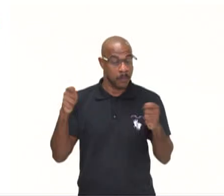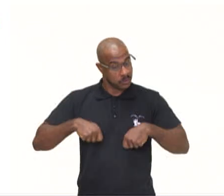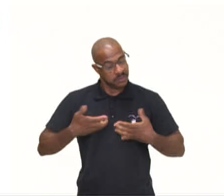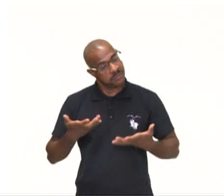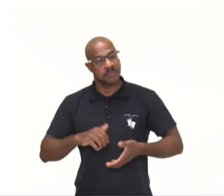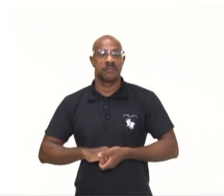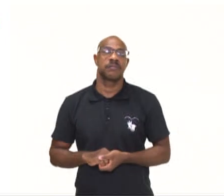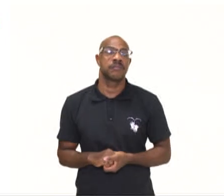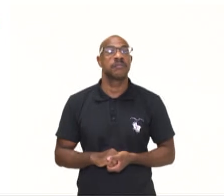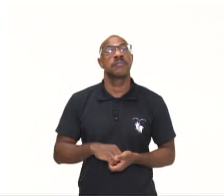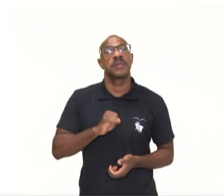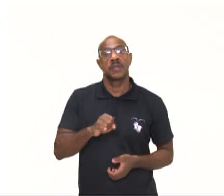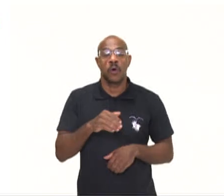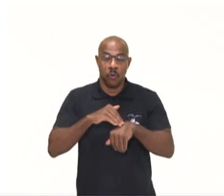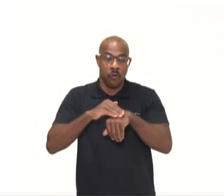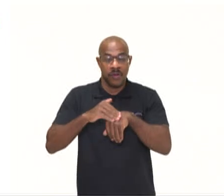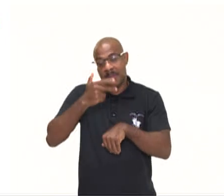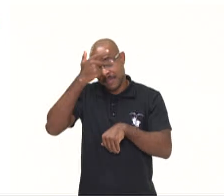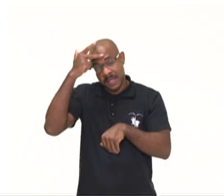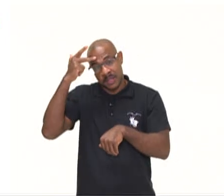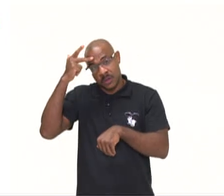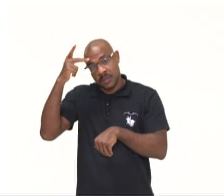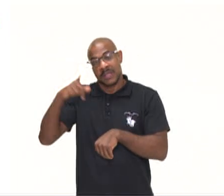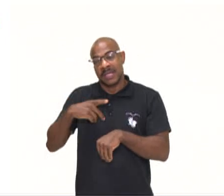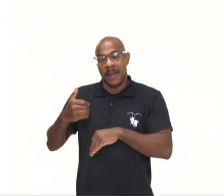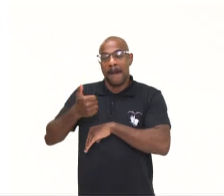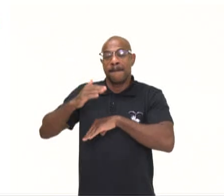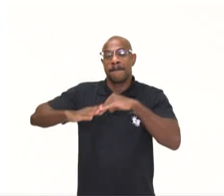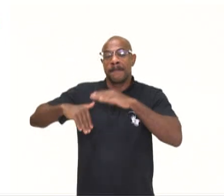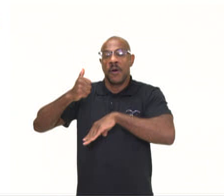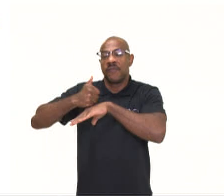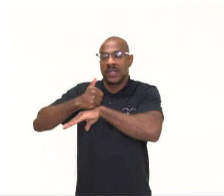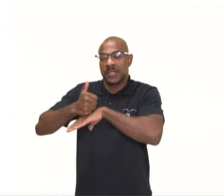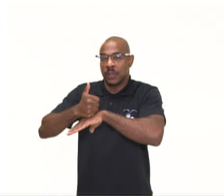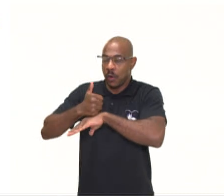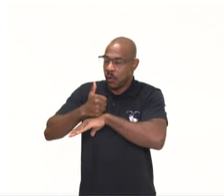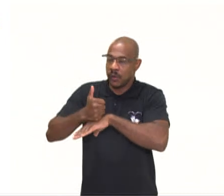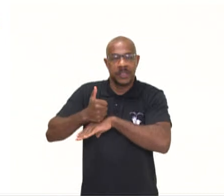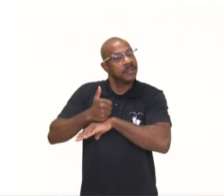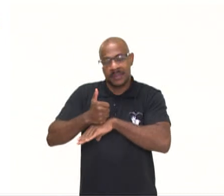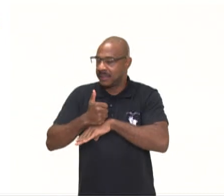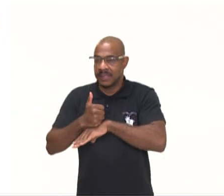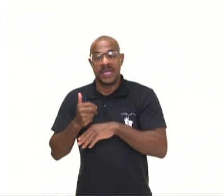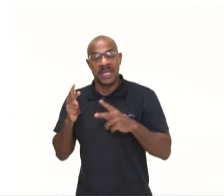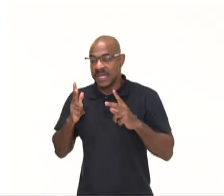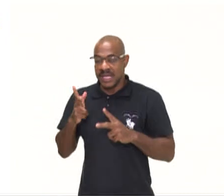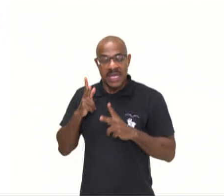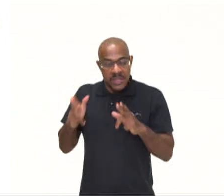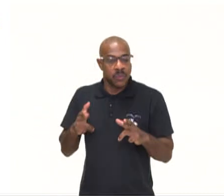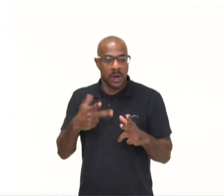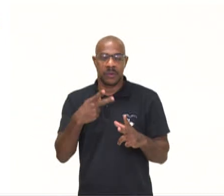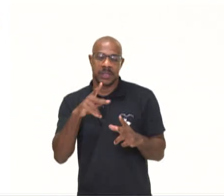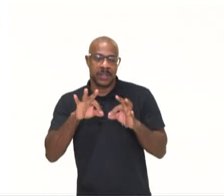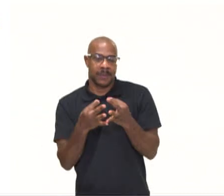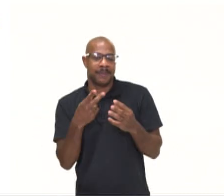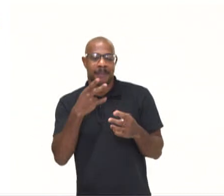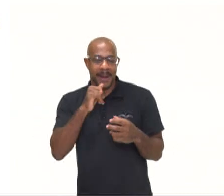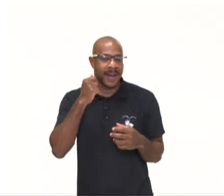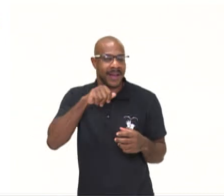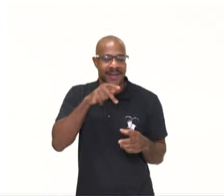é converse com pessoas que têm um profissões e ocupações iguais ou semelhantes